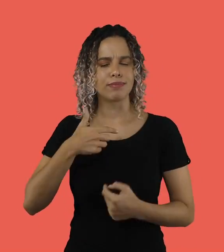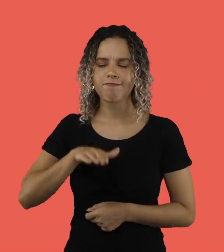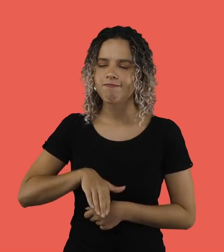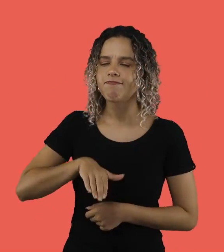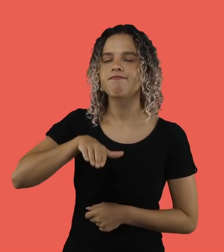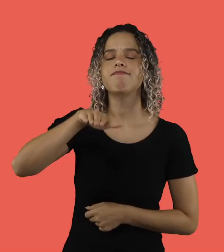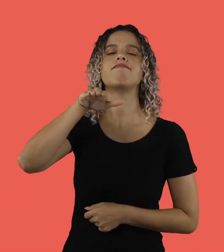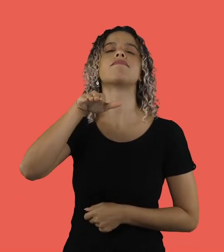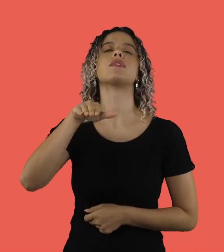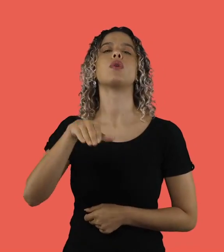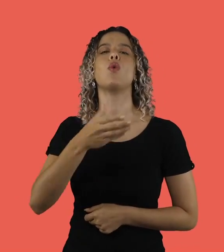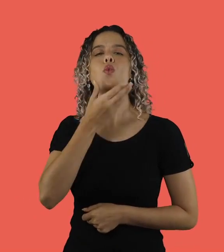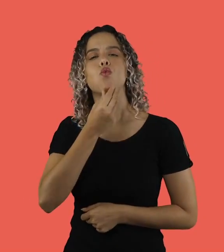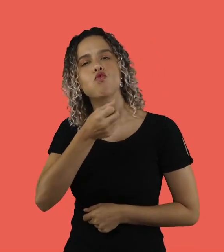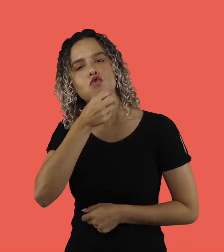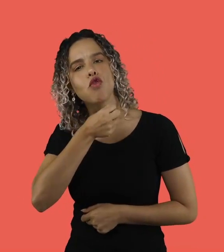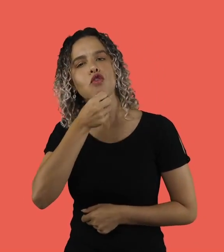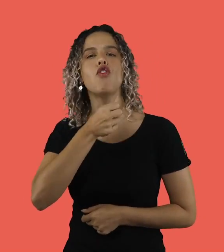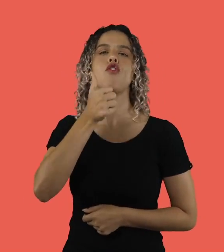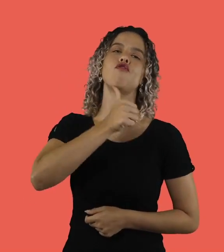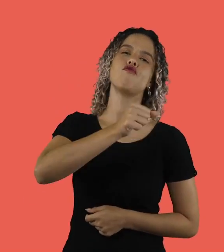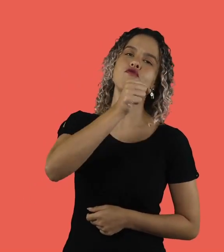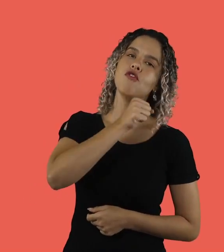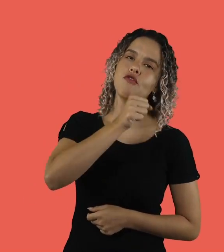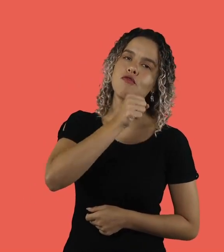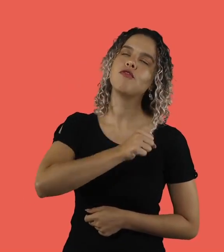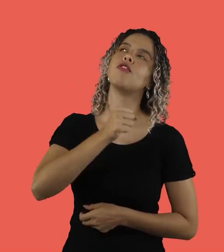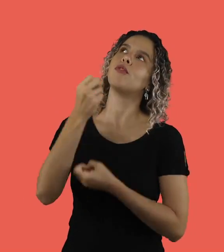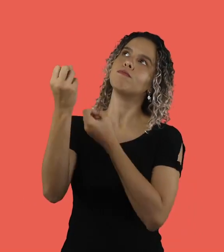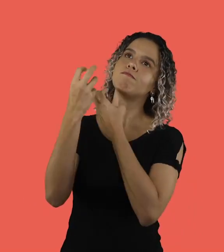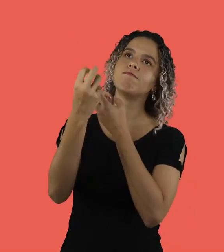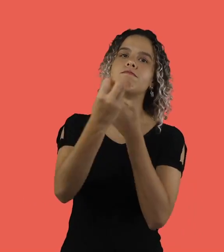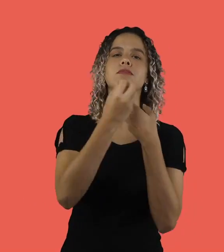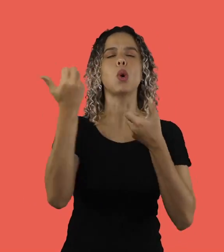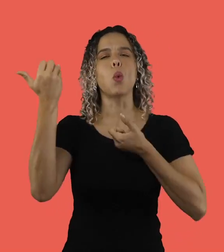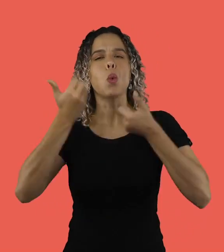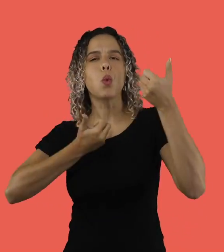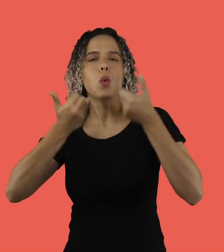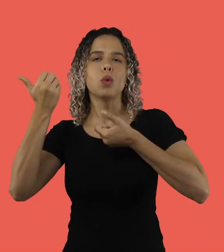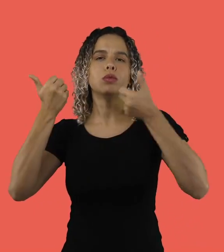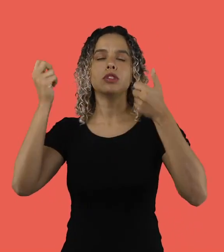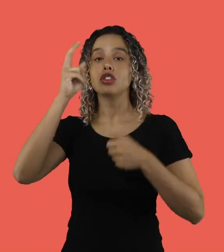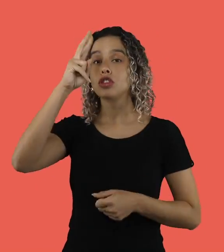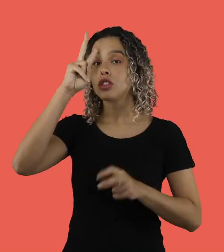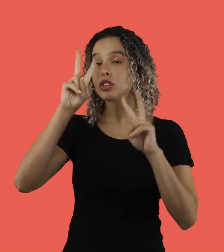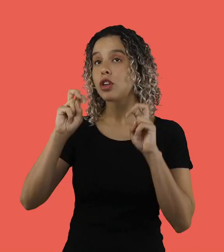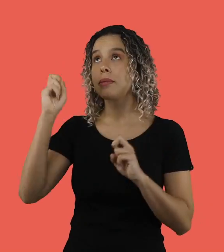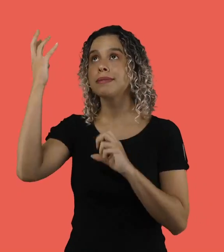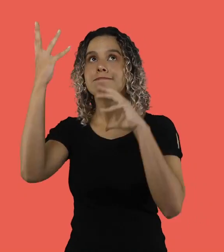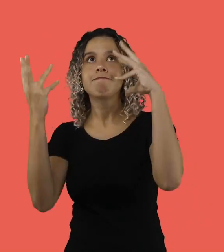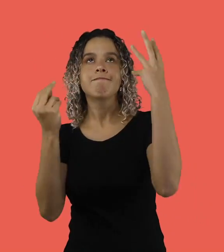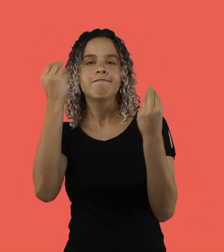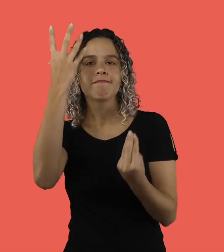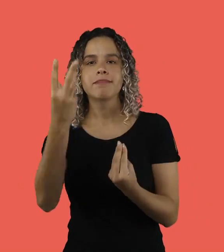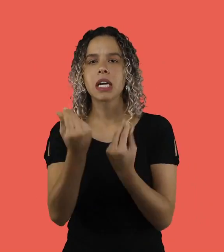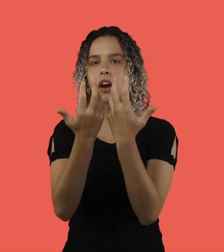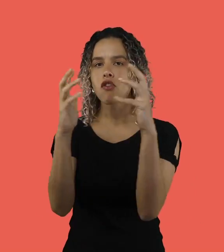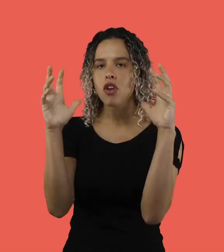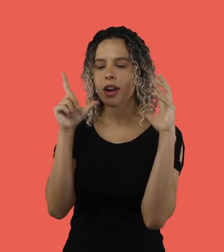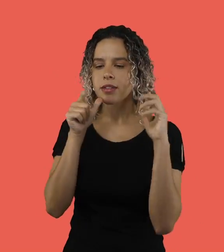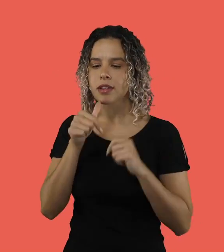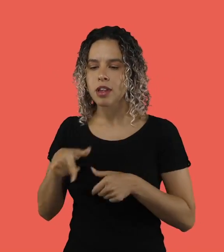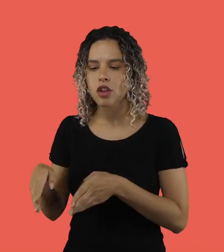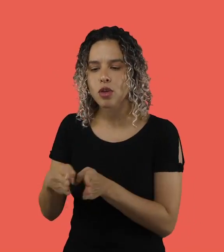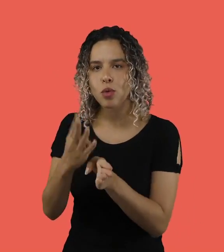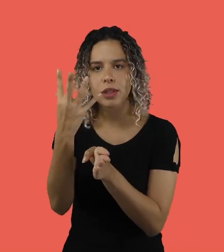eu cresci ouvindo meu avô e a minha avó contando histórias sobre o sagrado, sobre os espíritos que